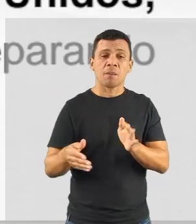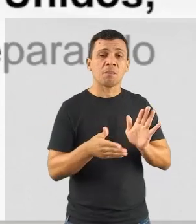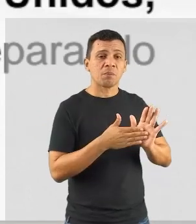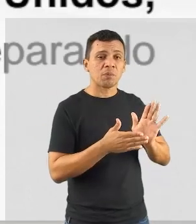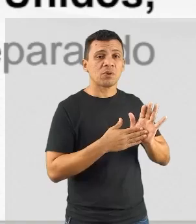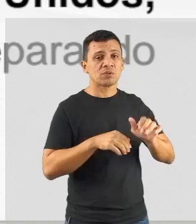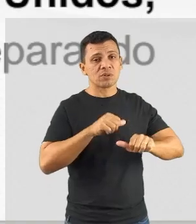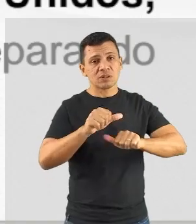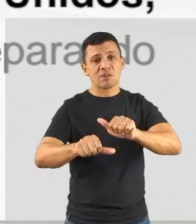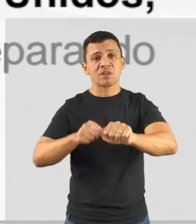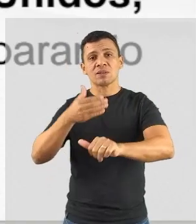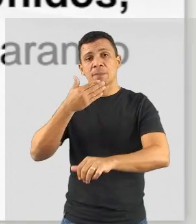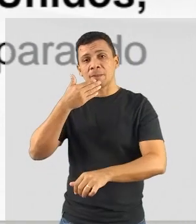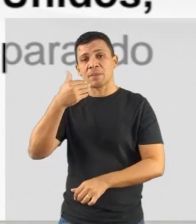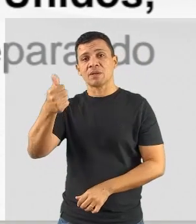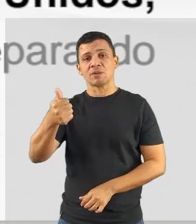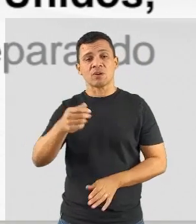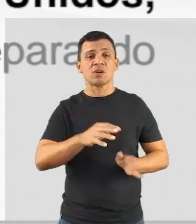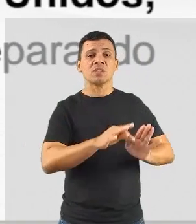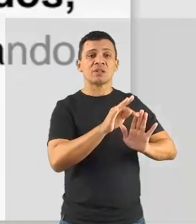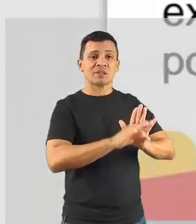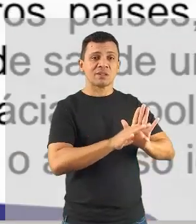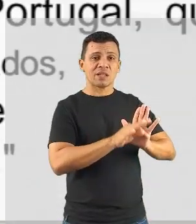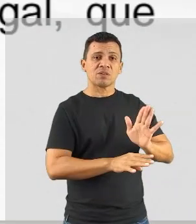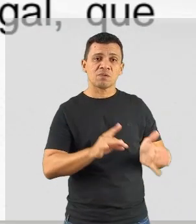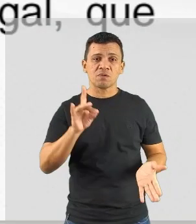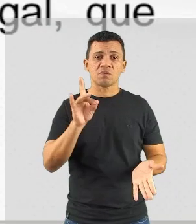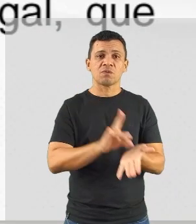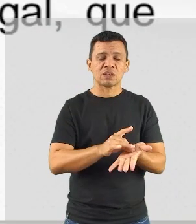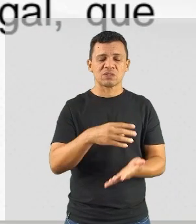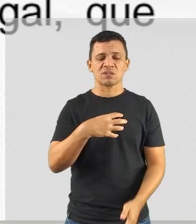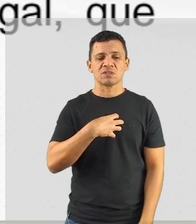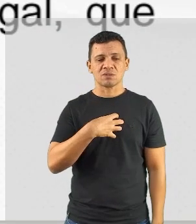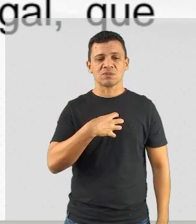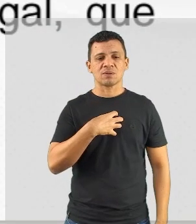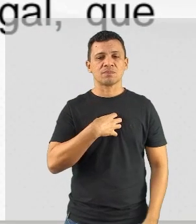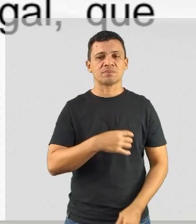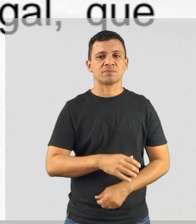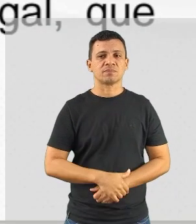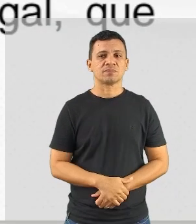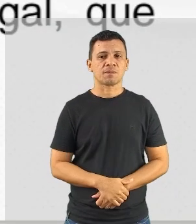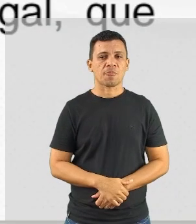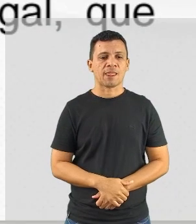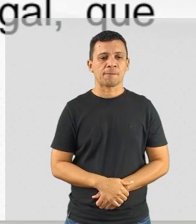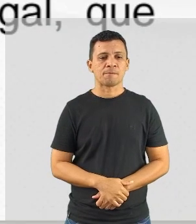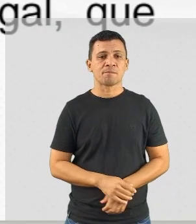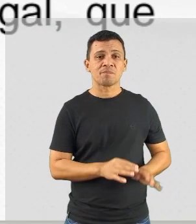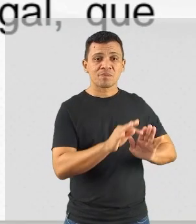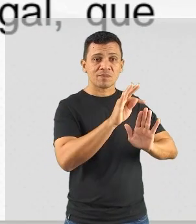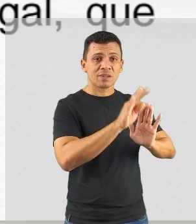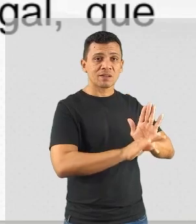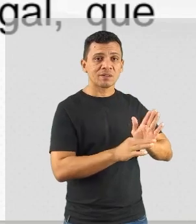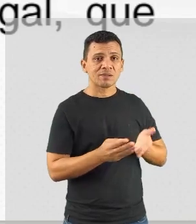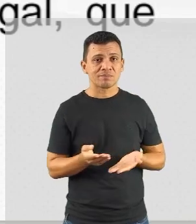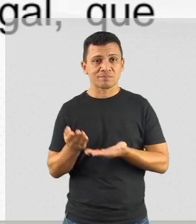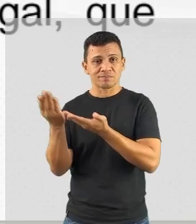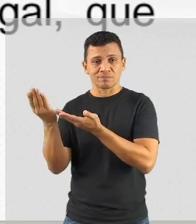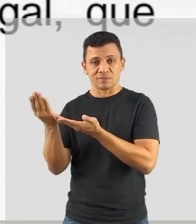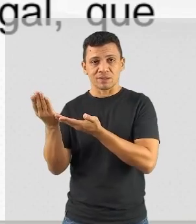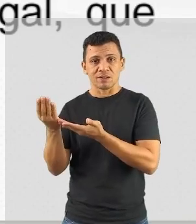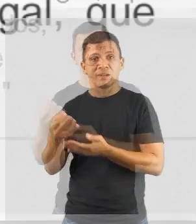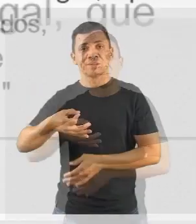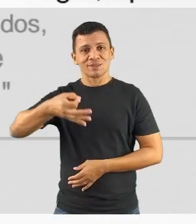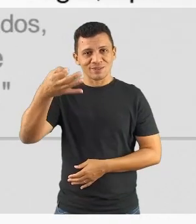texto, de fato, ele faça sentido. E aí eu coloquei aqui mais um texto de uma coerência externa de